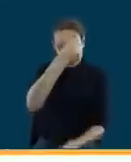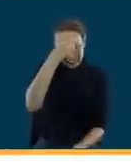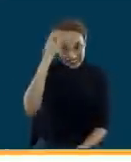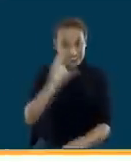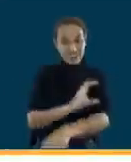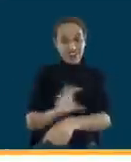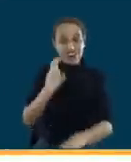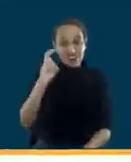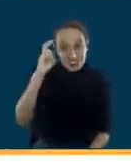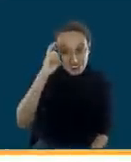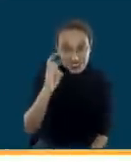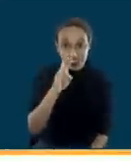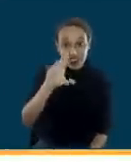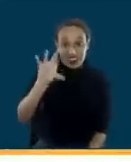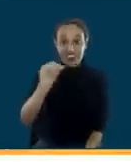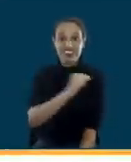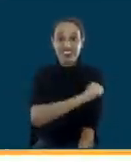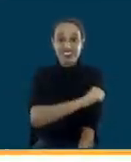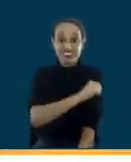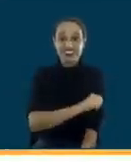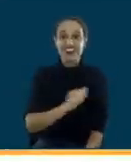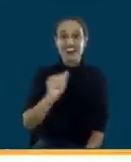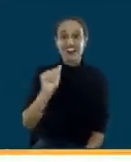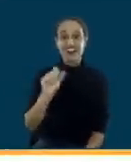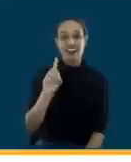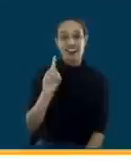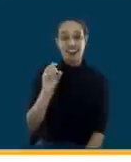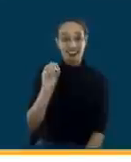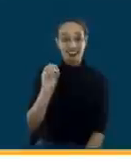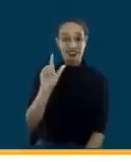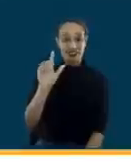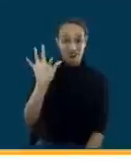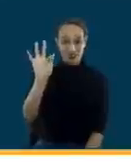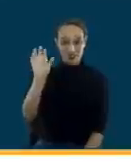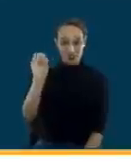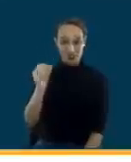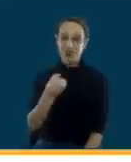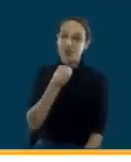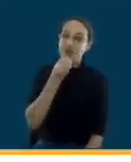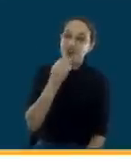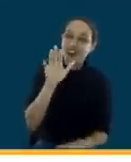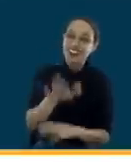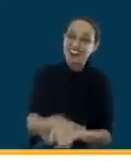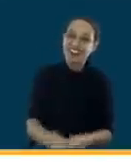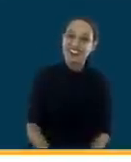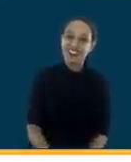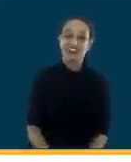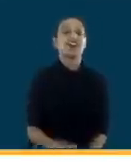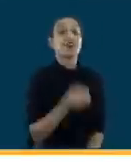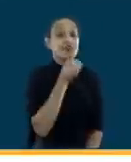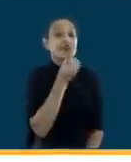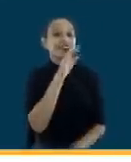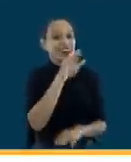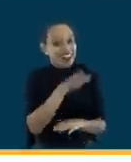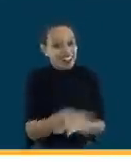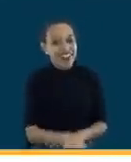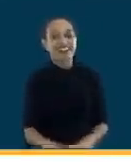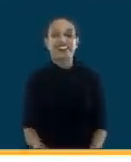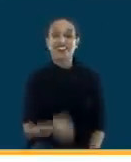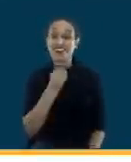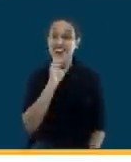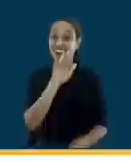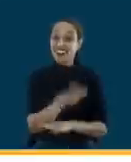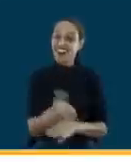Rio de Janeiro, Adolfo Konder. Boa tarde. Boa tarde ao nosso querido presidente e